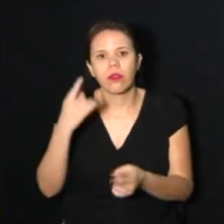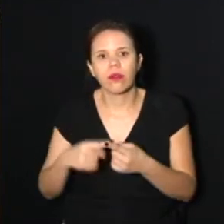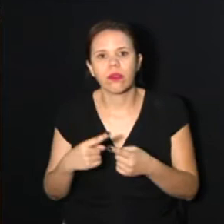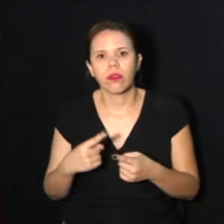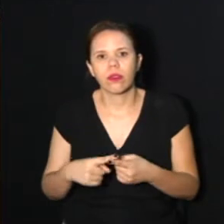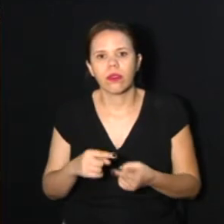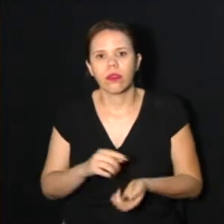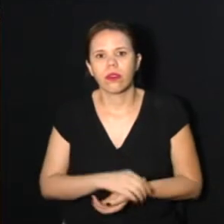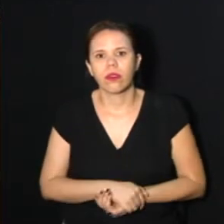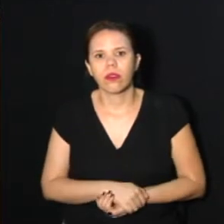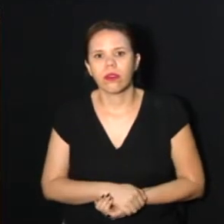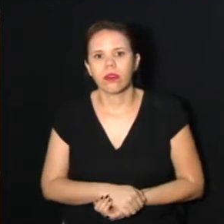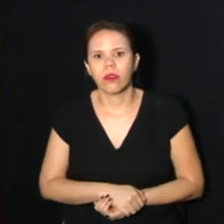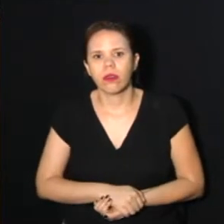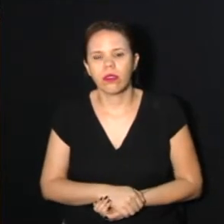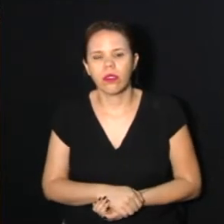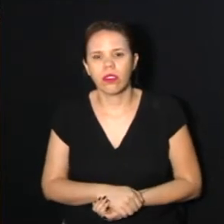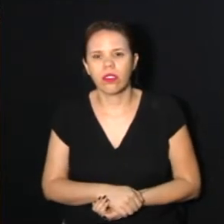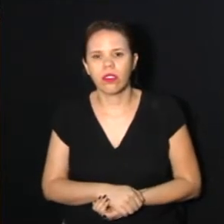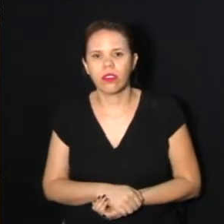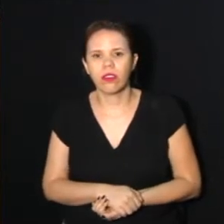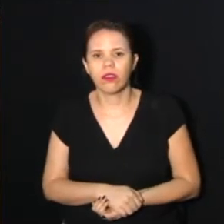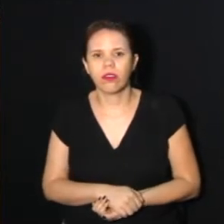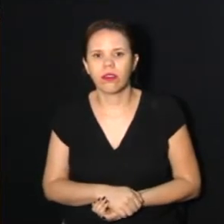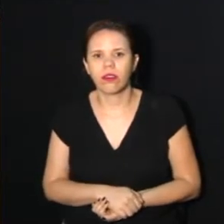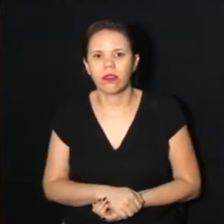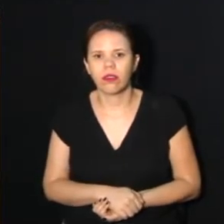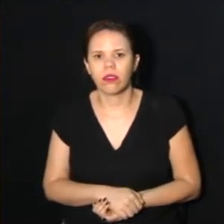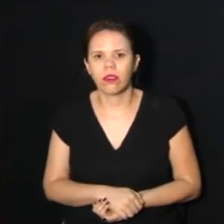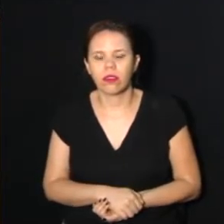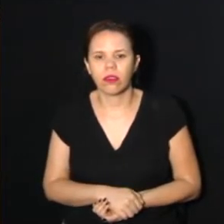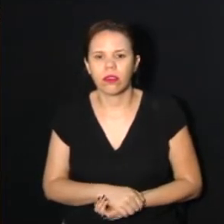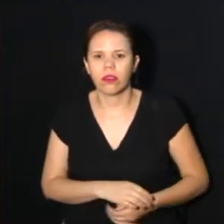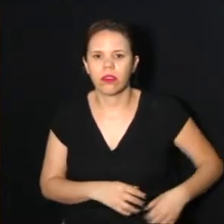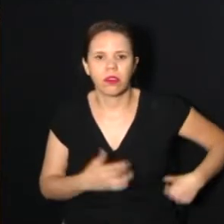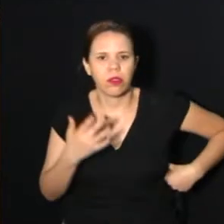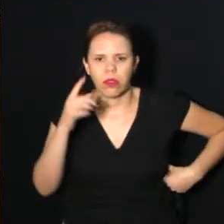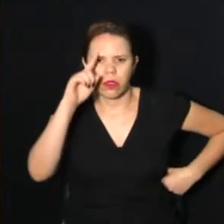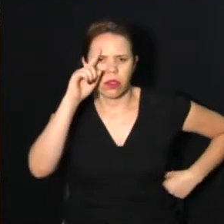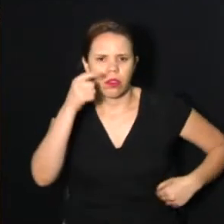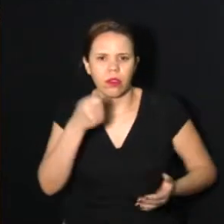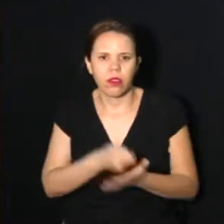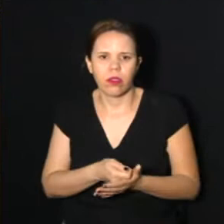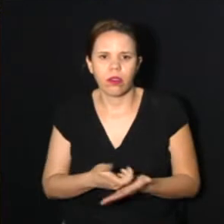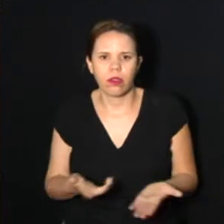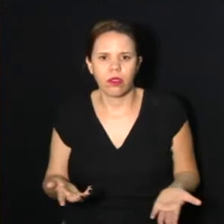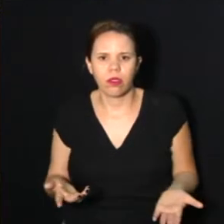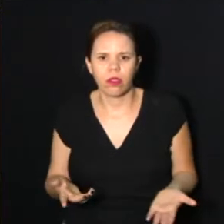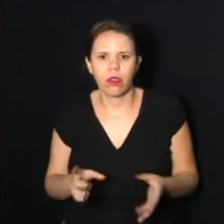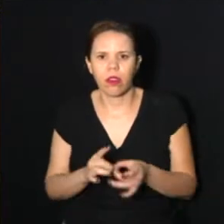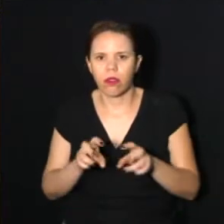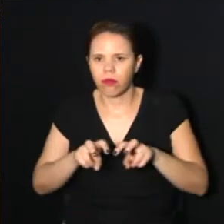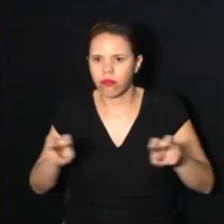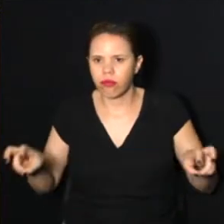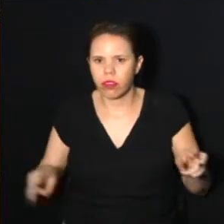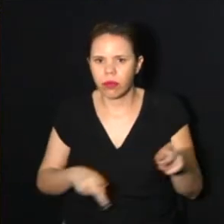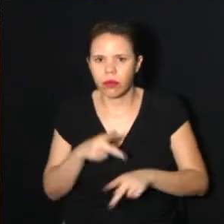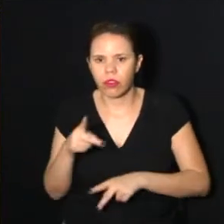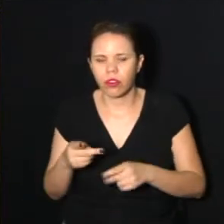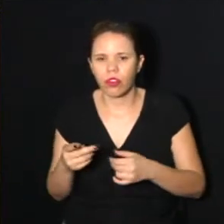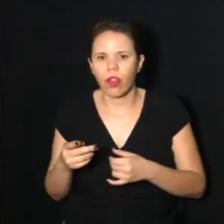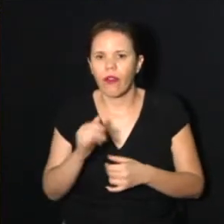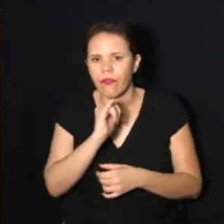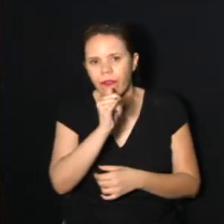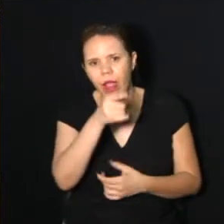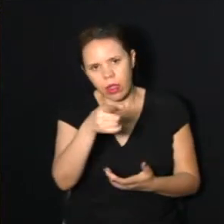Tomar um chazinho de camomila, senhor presidente. Senhor não, eu não decidi pelo pedido do senhor, eu estou deixando a mesa informar o senhor como o